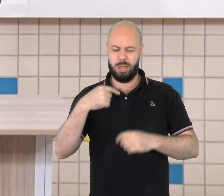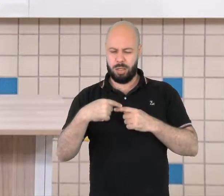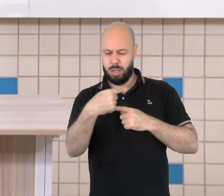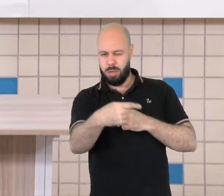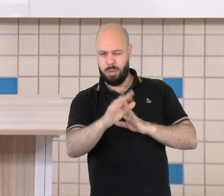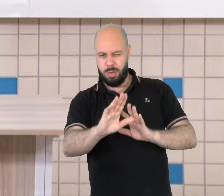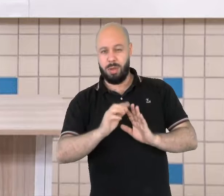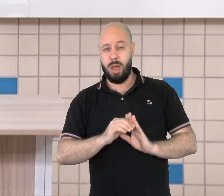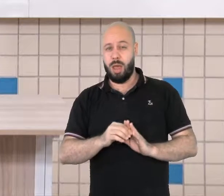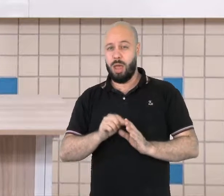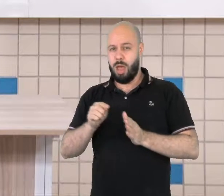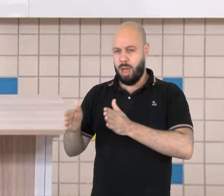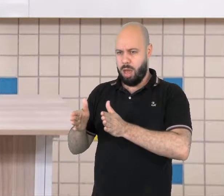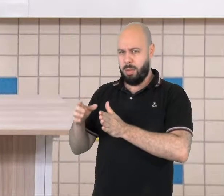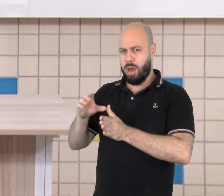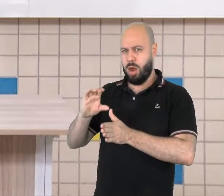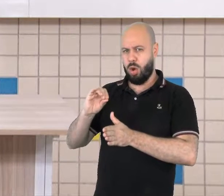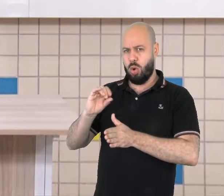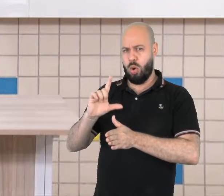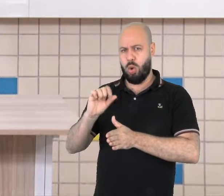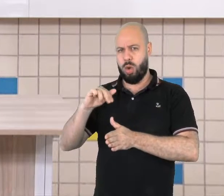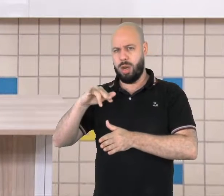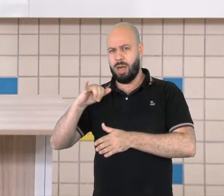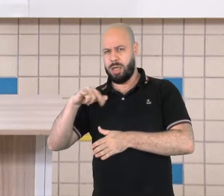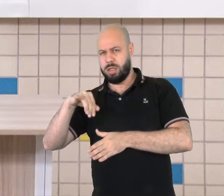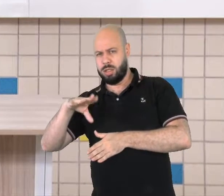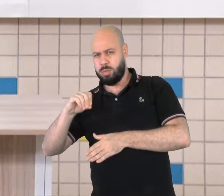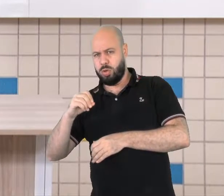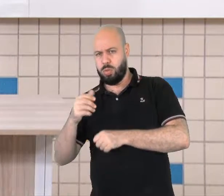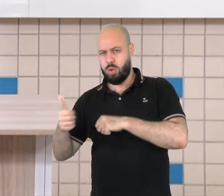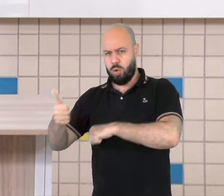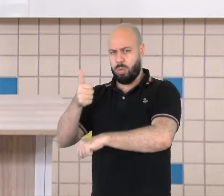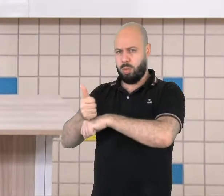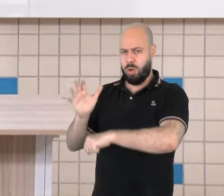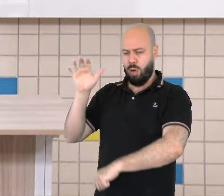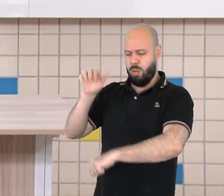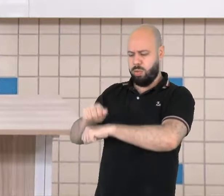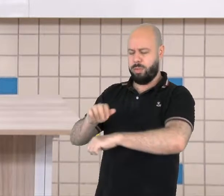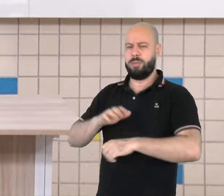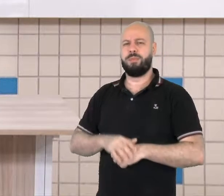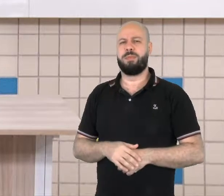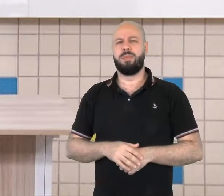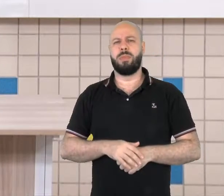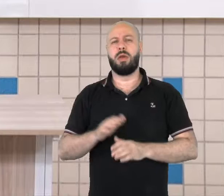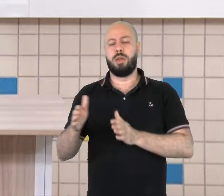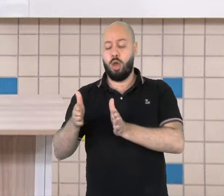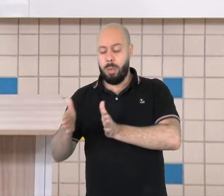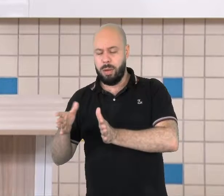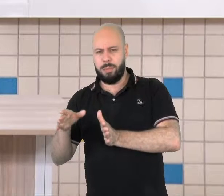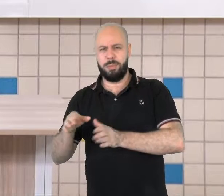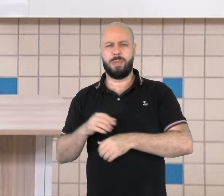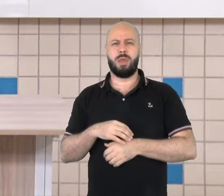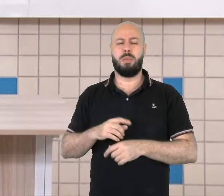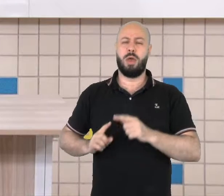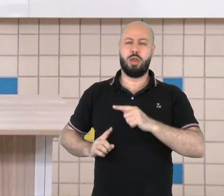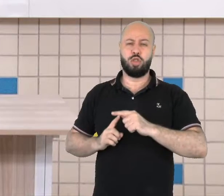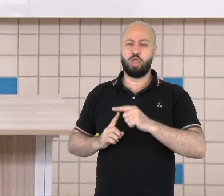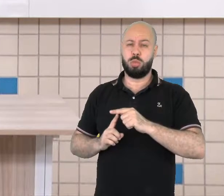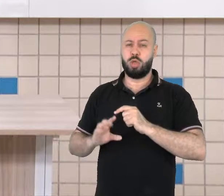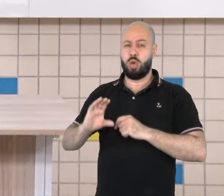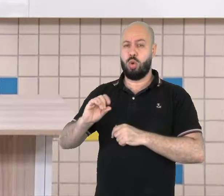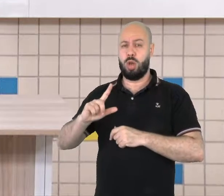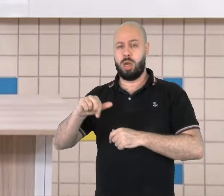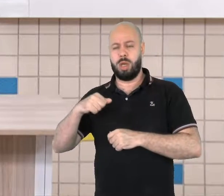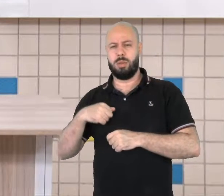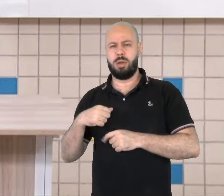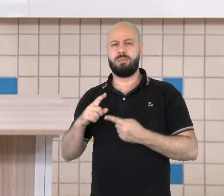no colonialismo, tá bom? Então, e ele fica por um período. Tá? Existem os tipos de colônia.